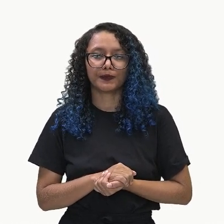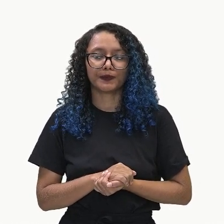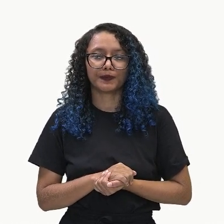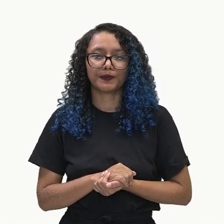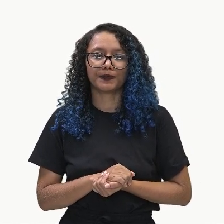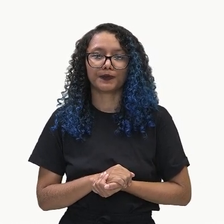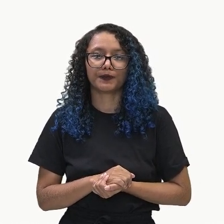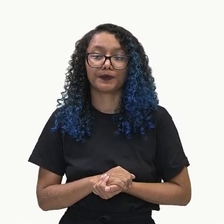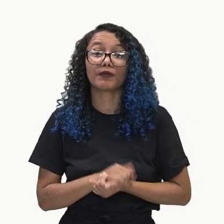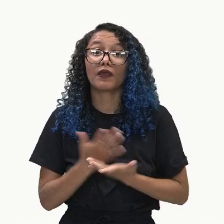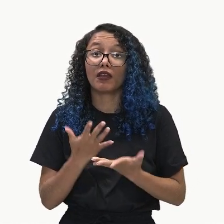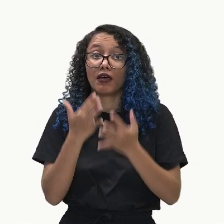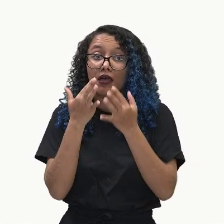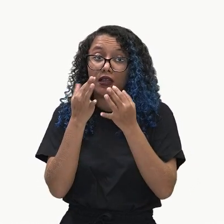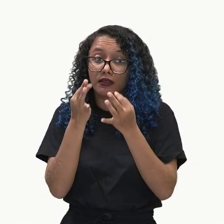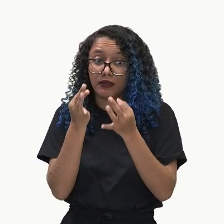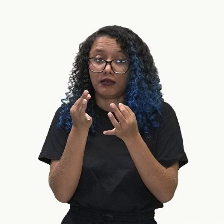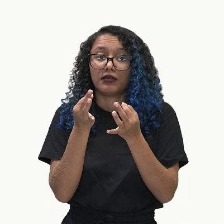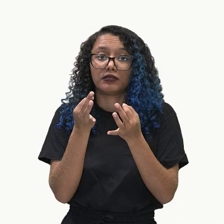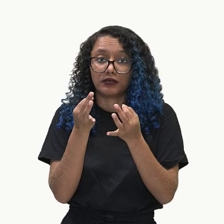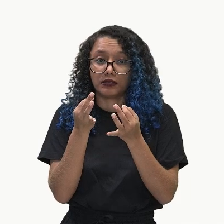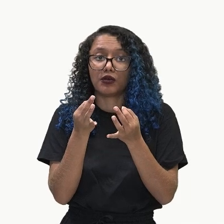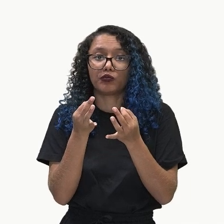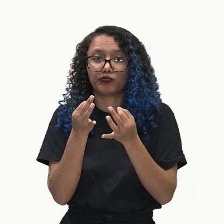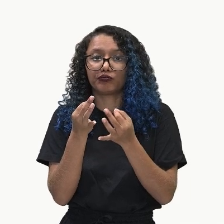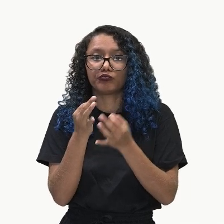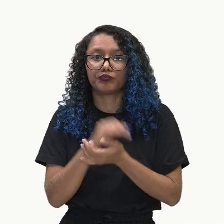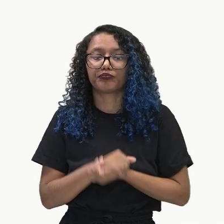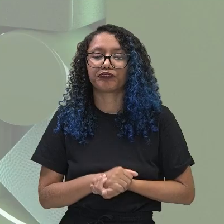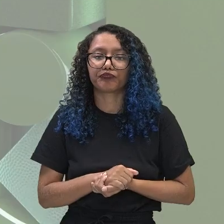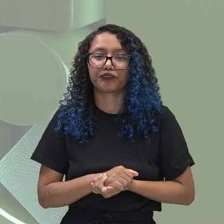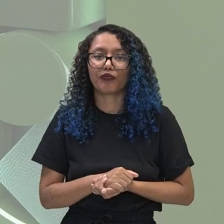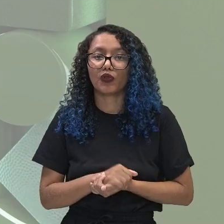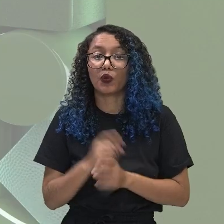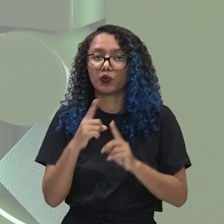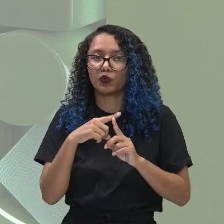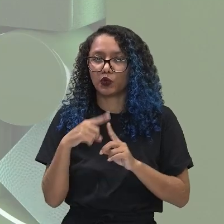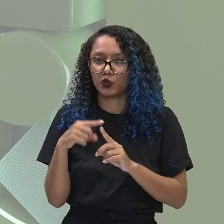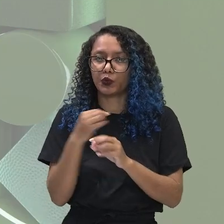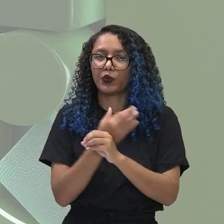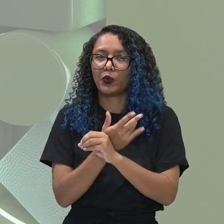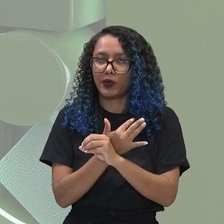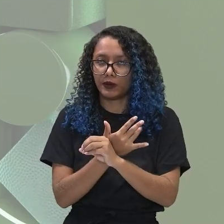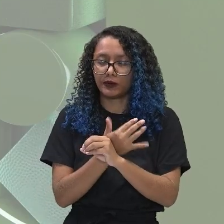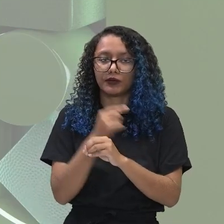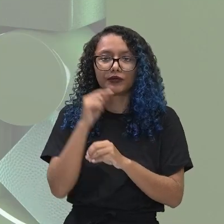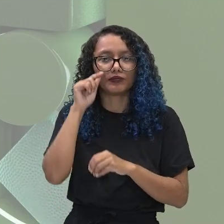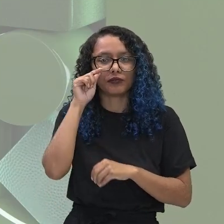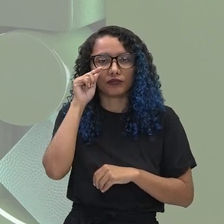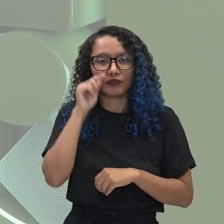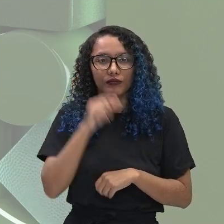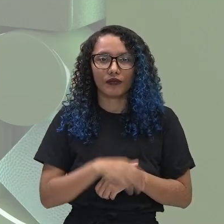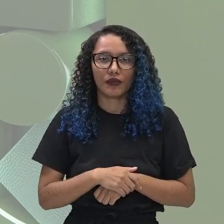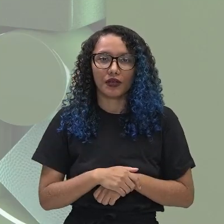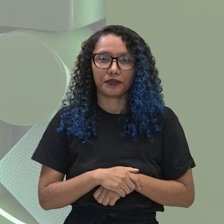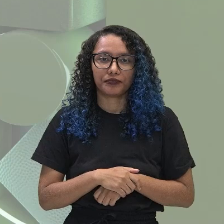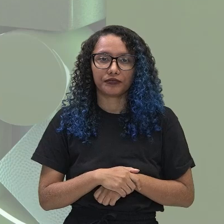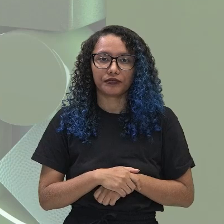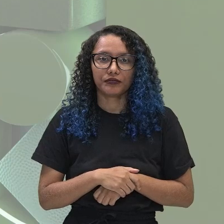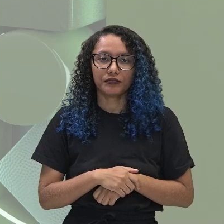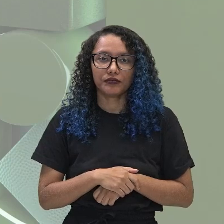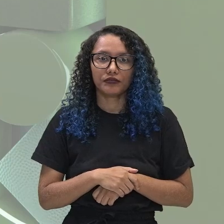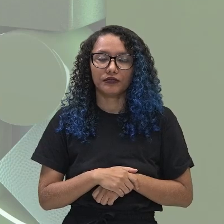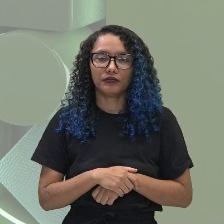atenção aí na identificação dos ácidos. Então, nos ácidos nós vamos ter como primeiro elemento